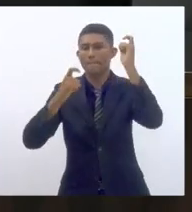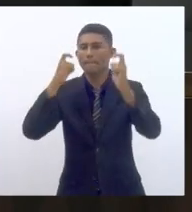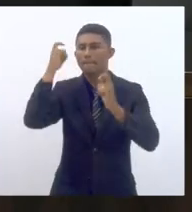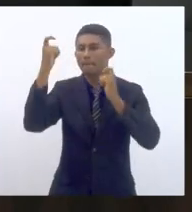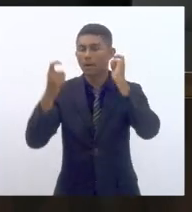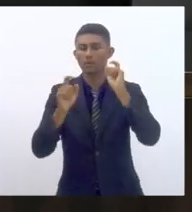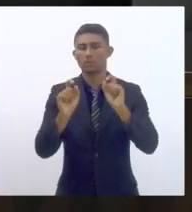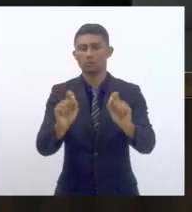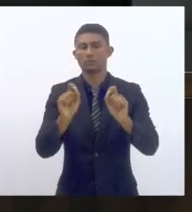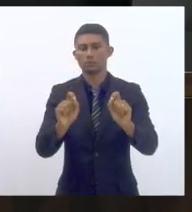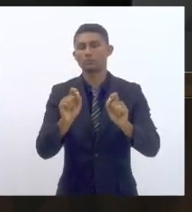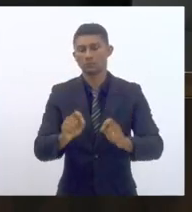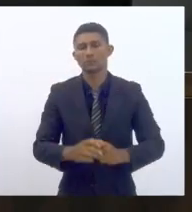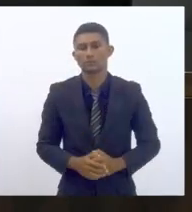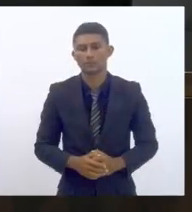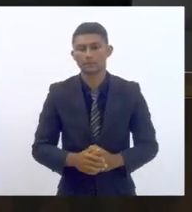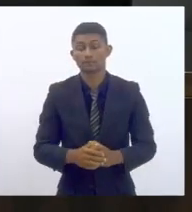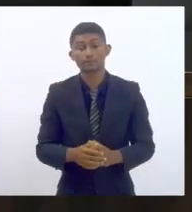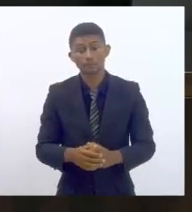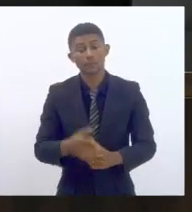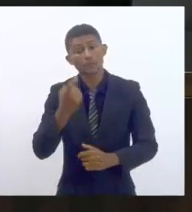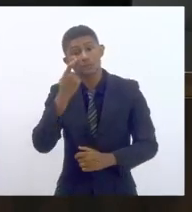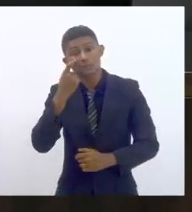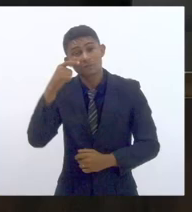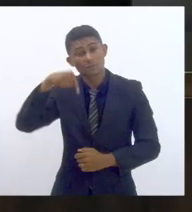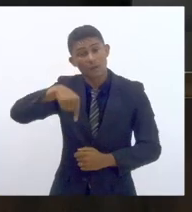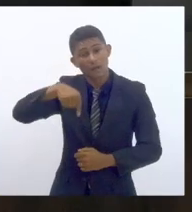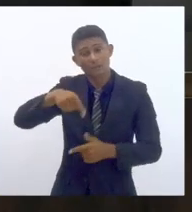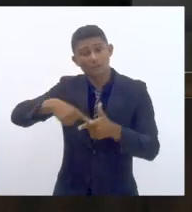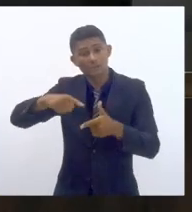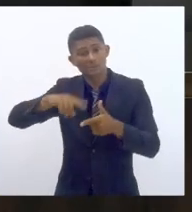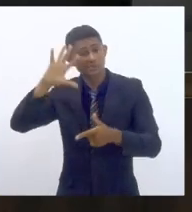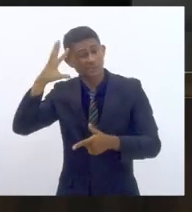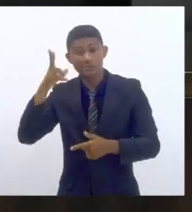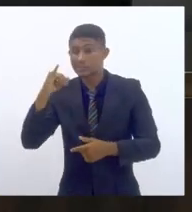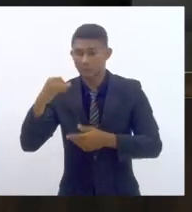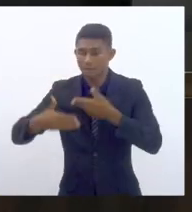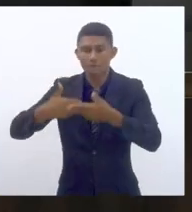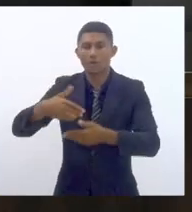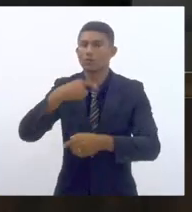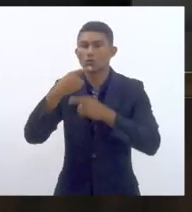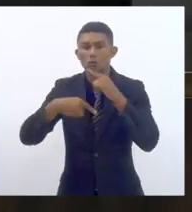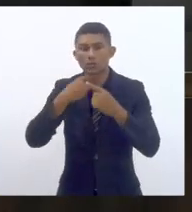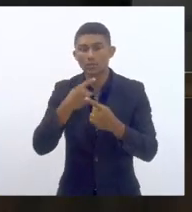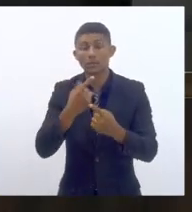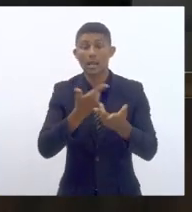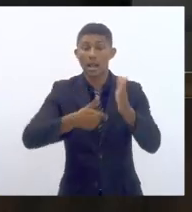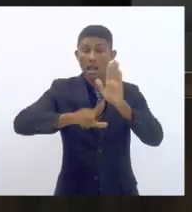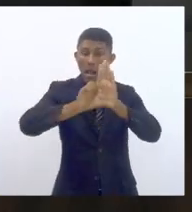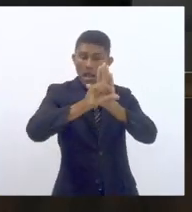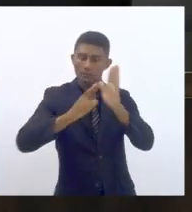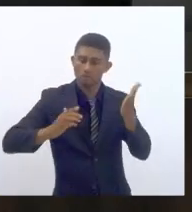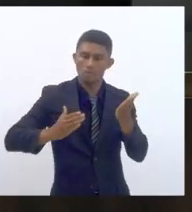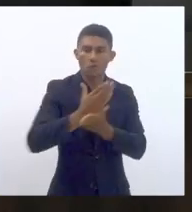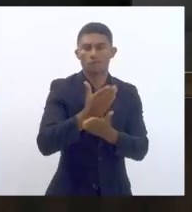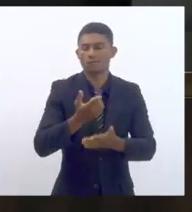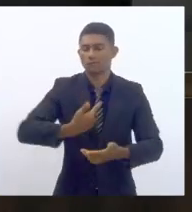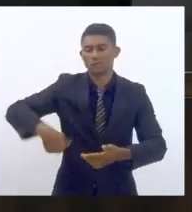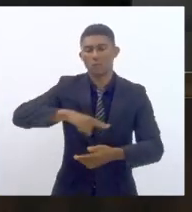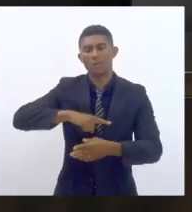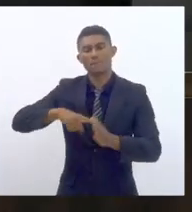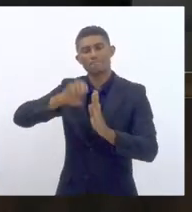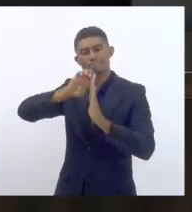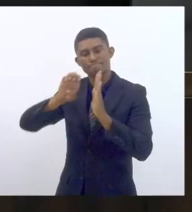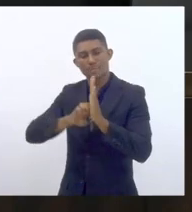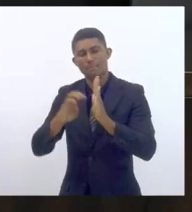Vamos resolver aqui o que a gente não conseguir avançar, depois vamos emendar a lei aprovada. Tá ok? Foi